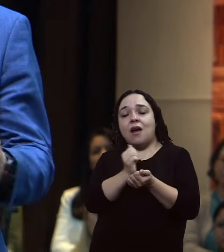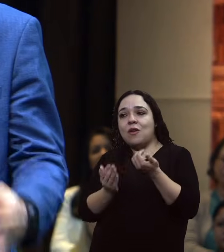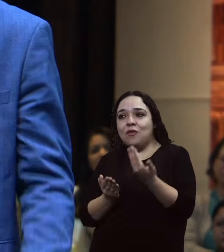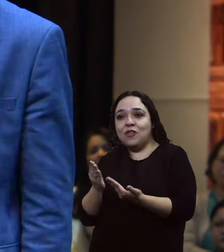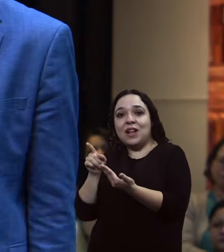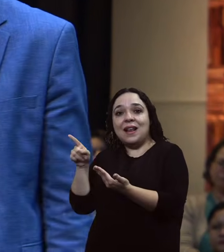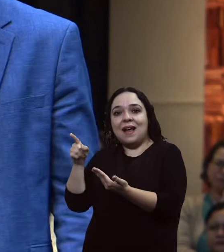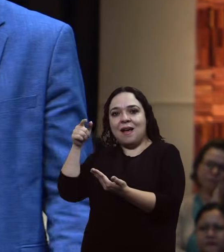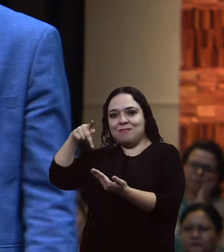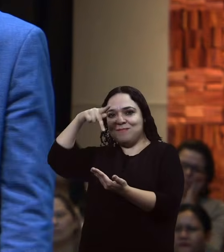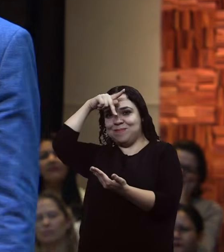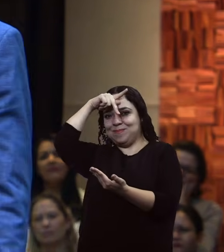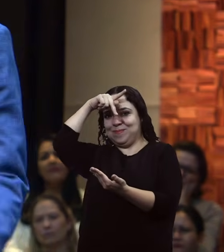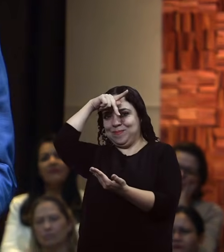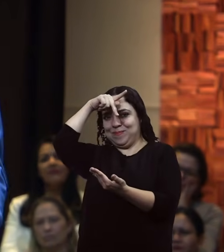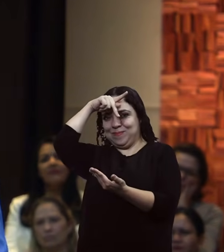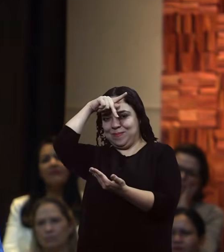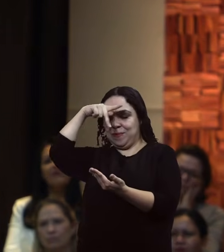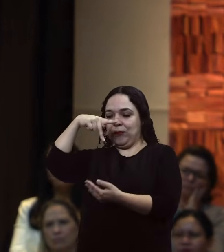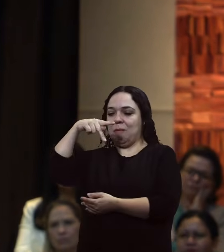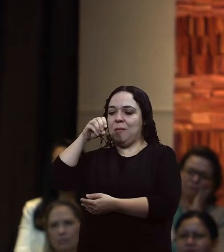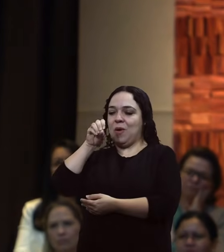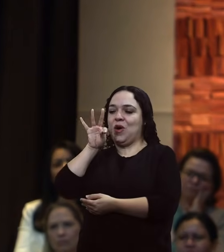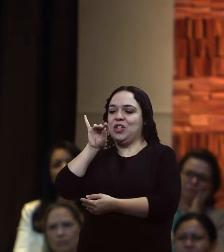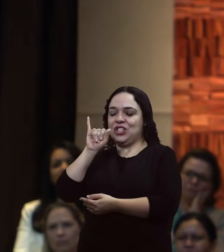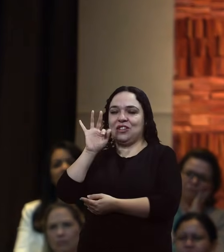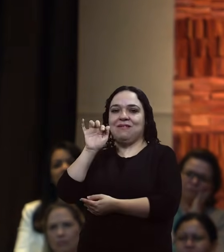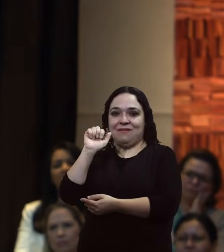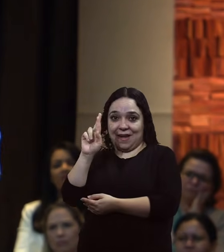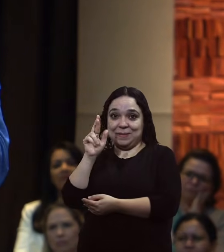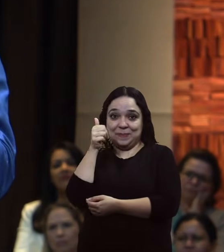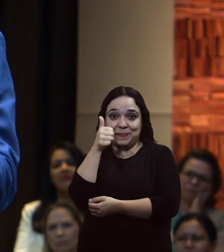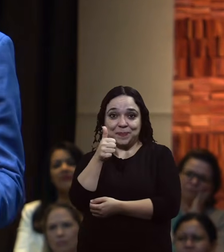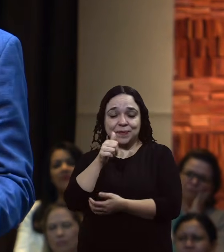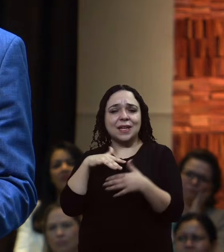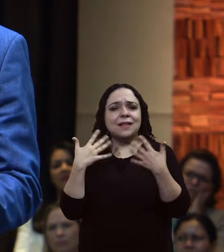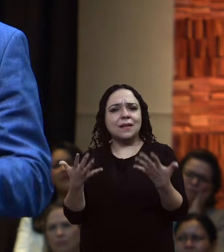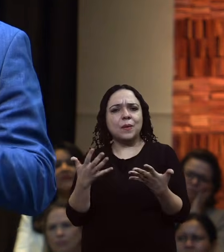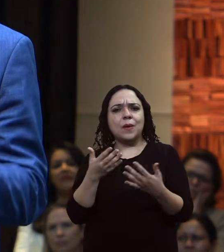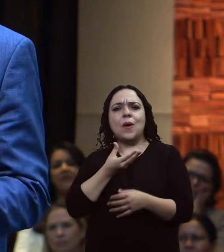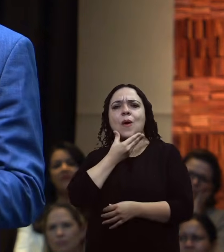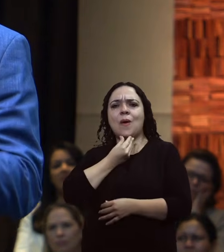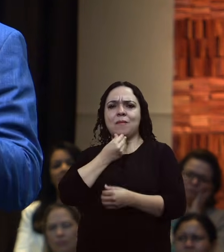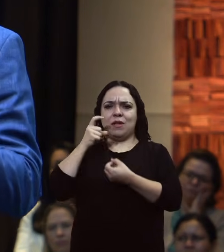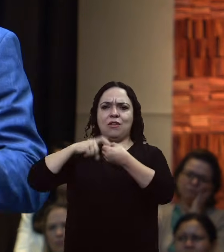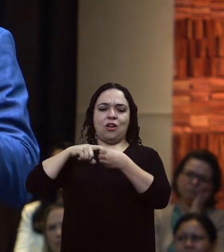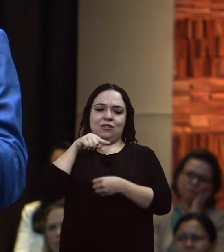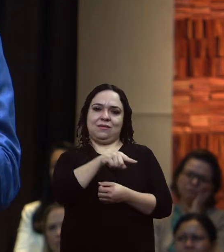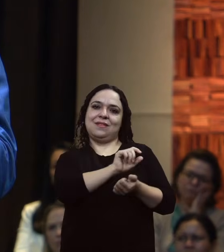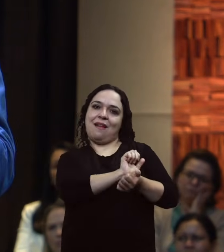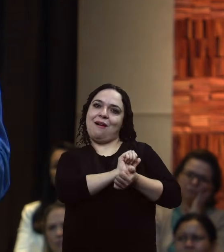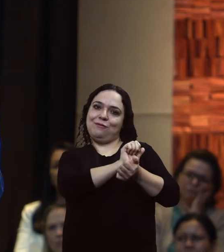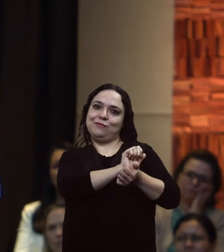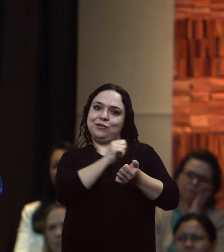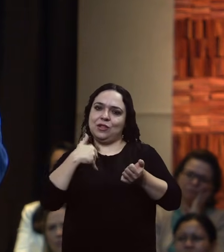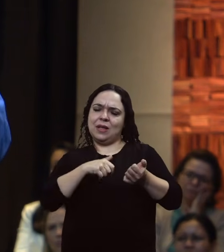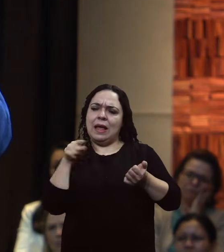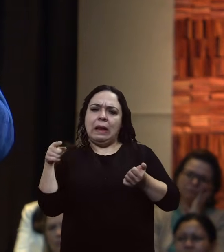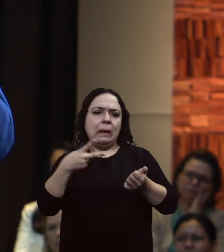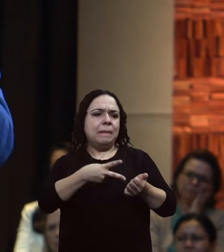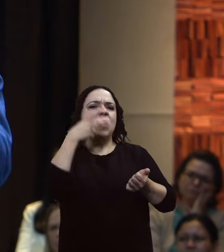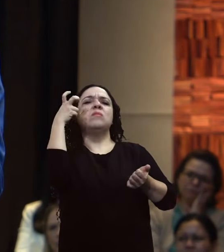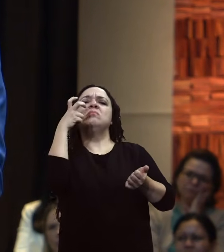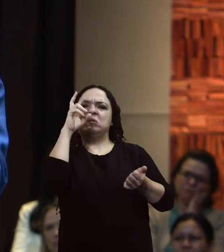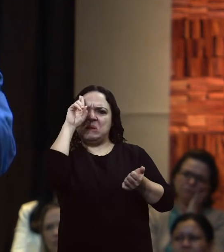Gênesis 39, no versículo 3. O dono de José viu que o Senhor estava com ele e